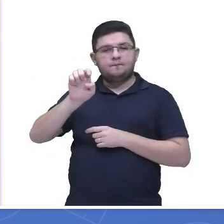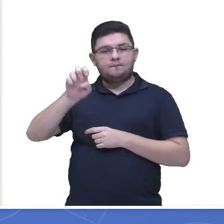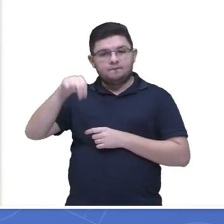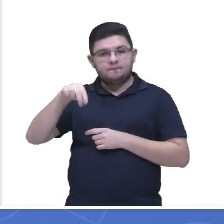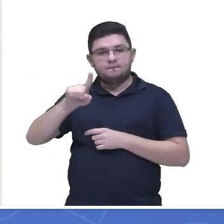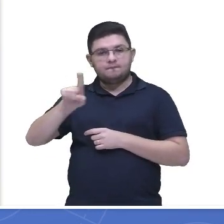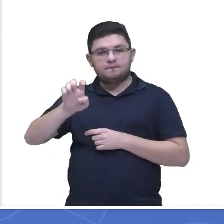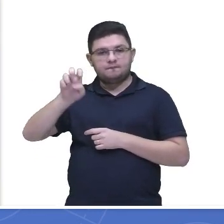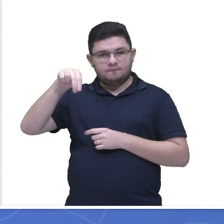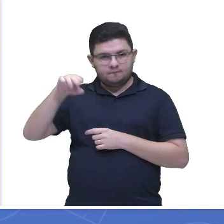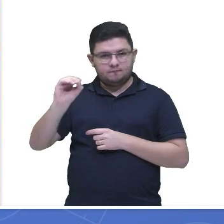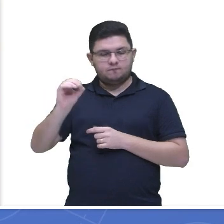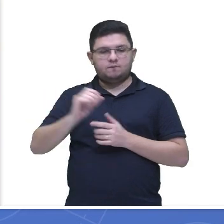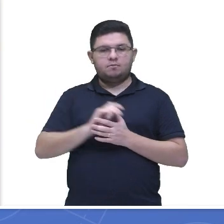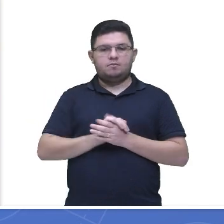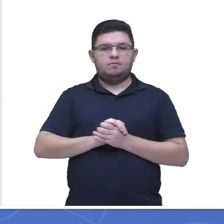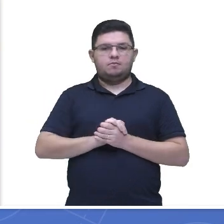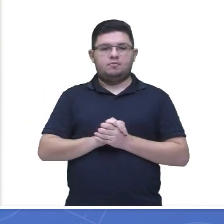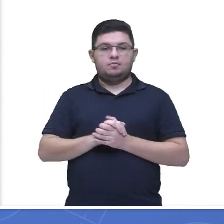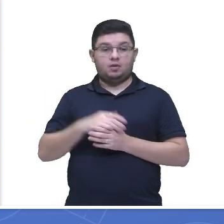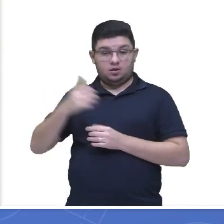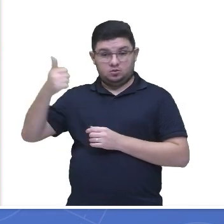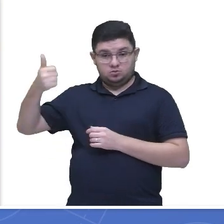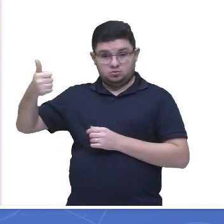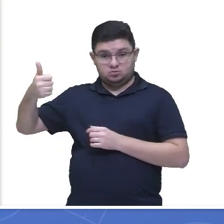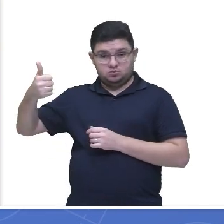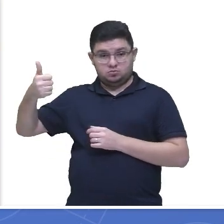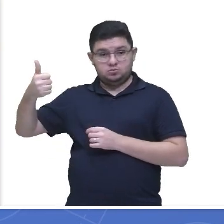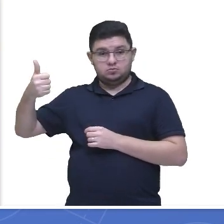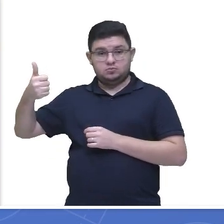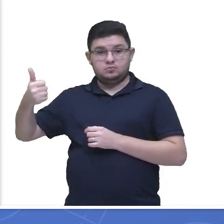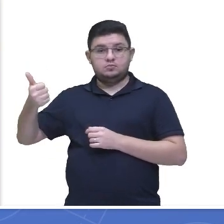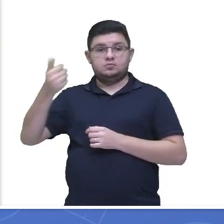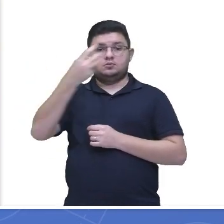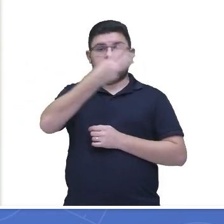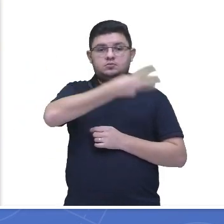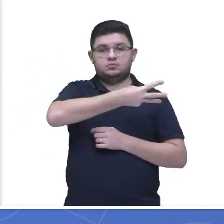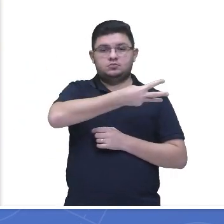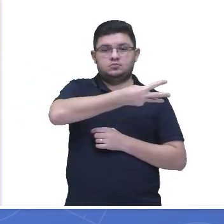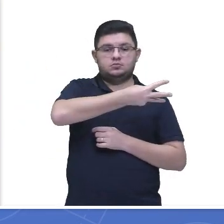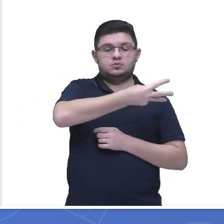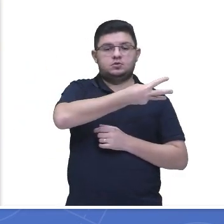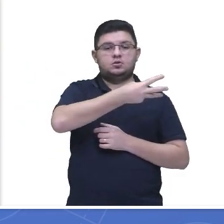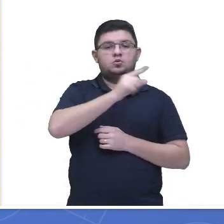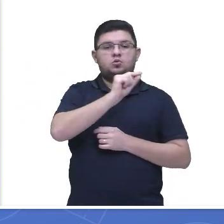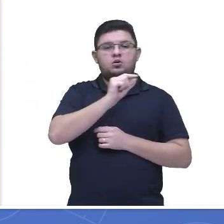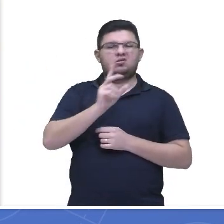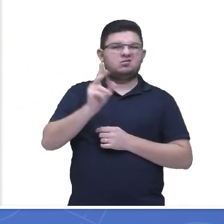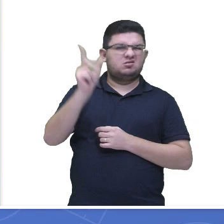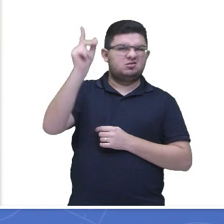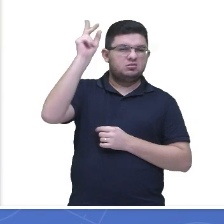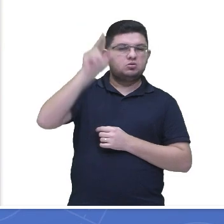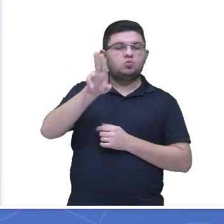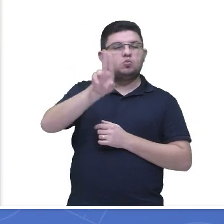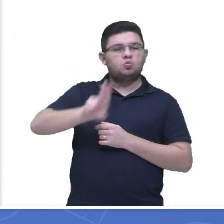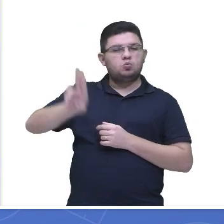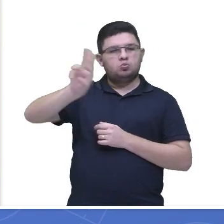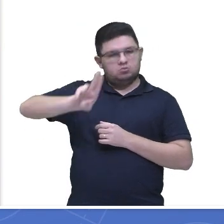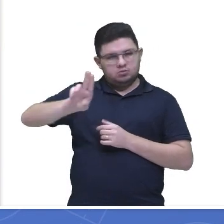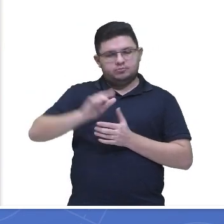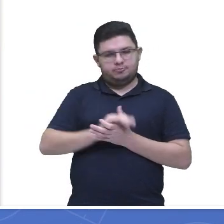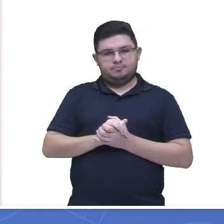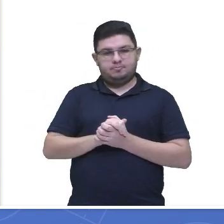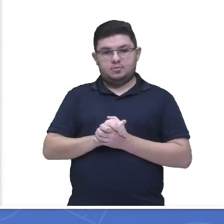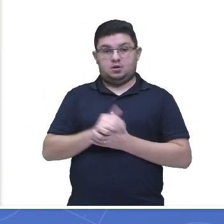tá? A estrutura 1 e a estrutura 3 são estruturas antigas. Já a